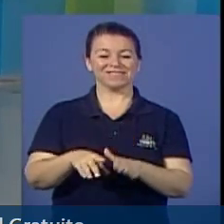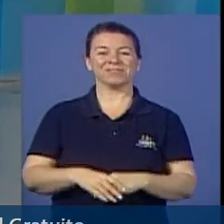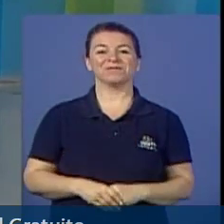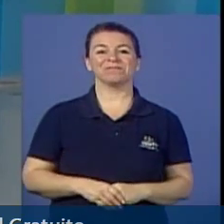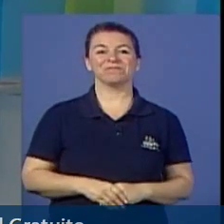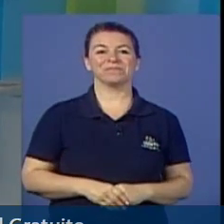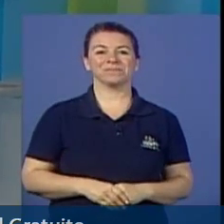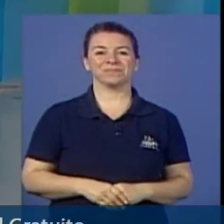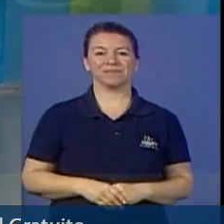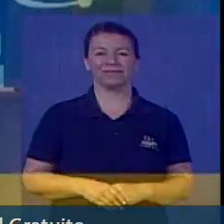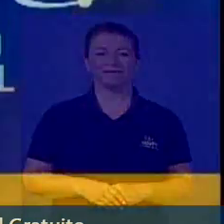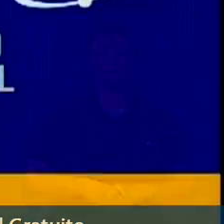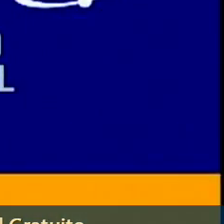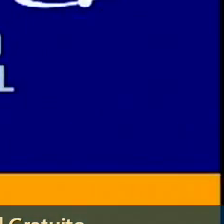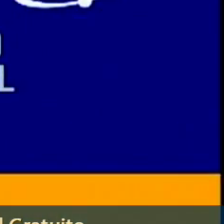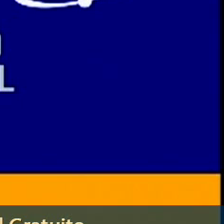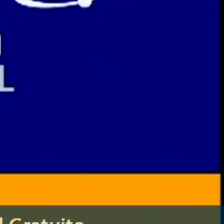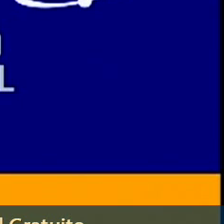Tchau, tchau.